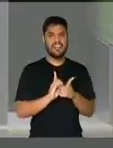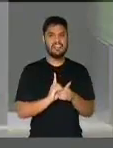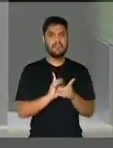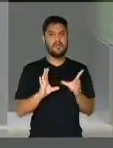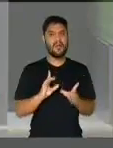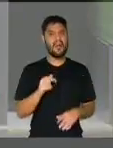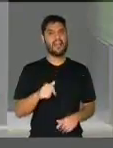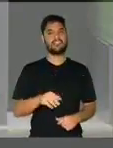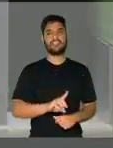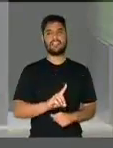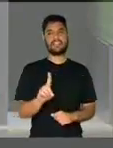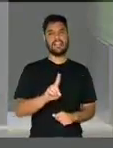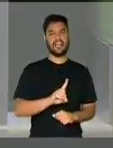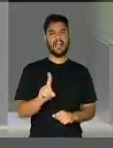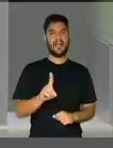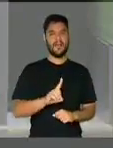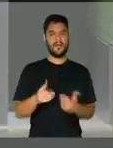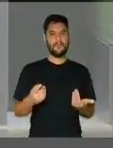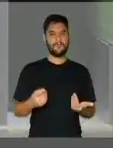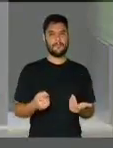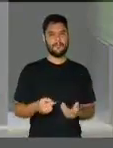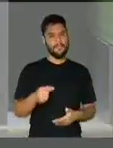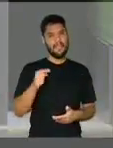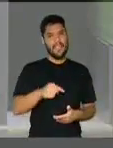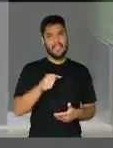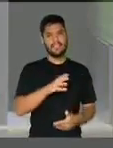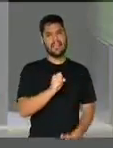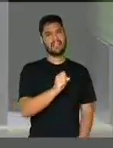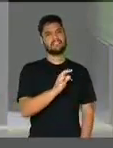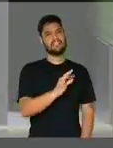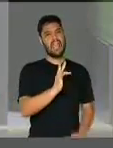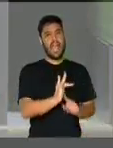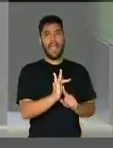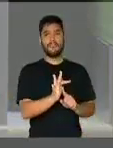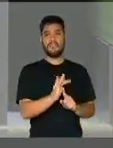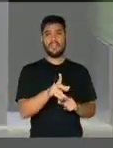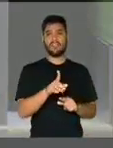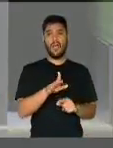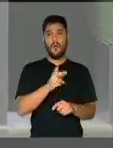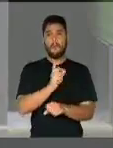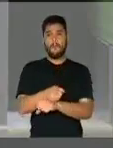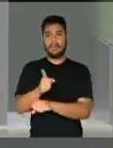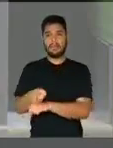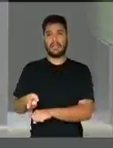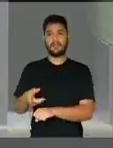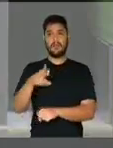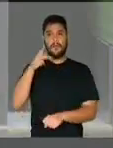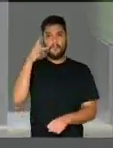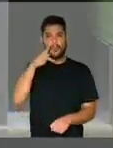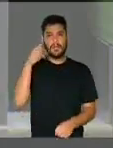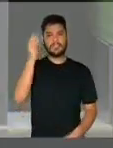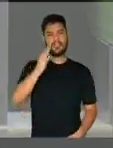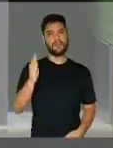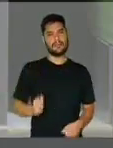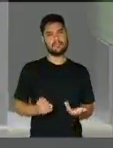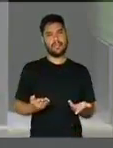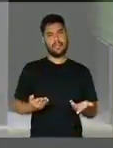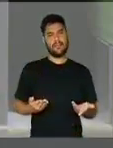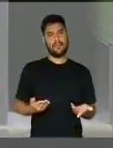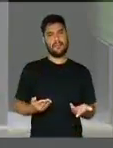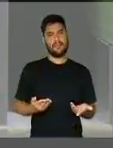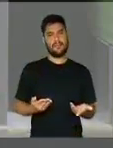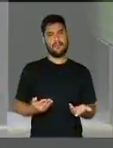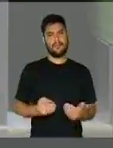a forma com que eles estão ditando a agenda política nesse país, não só em